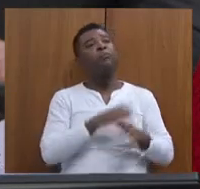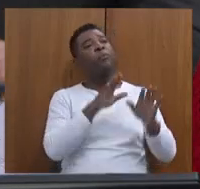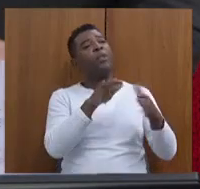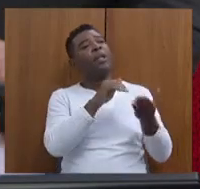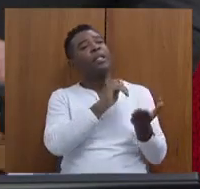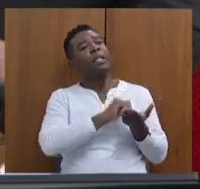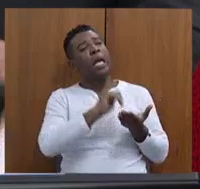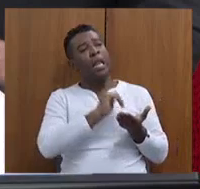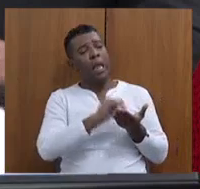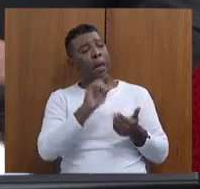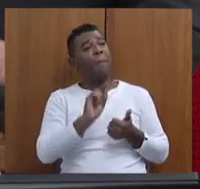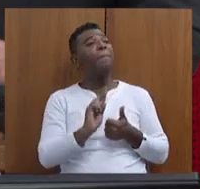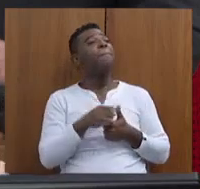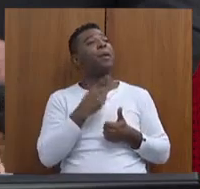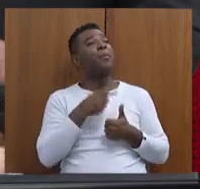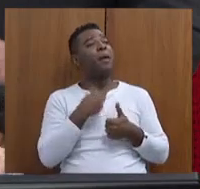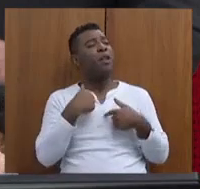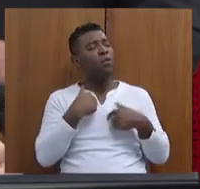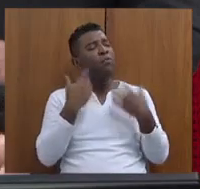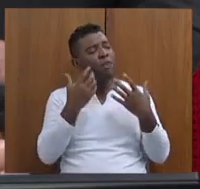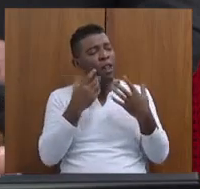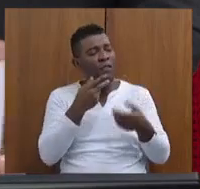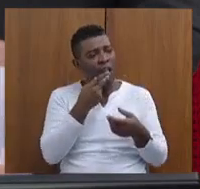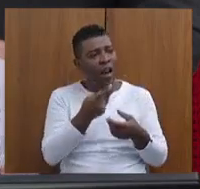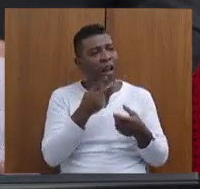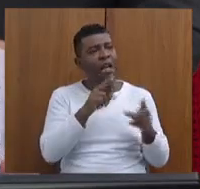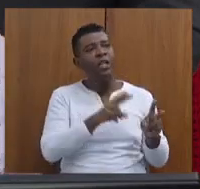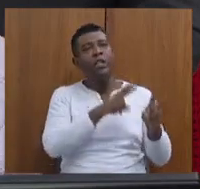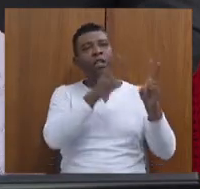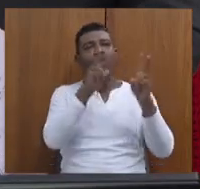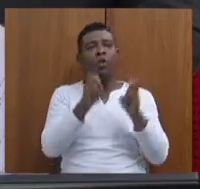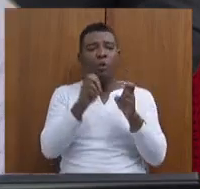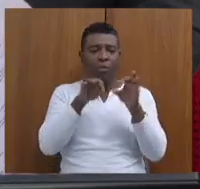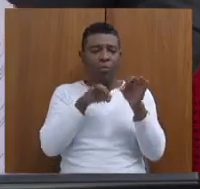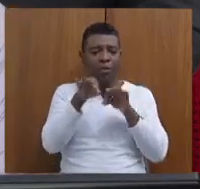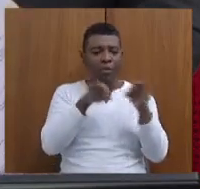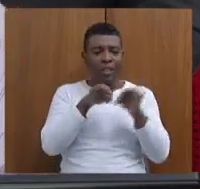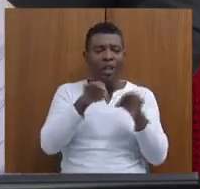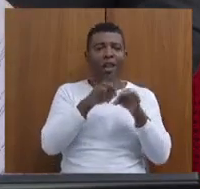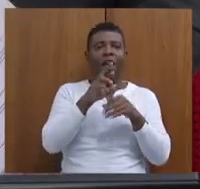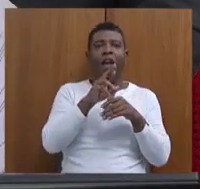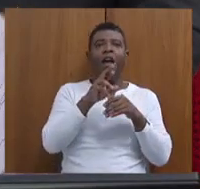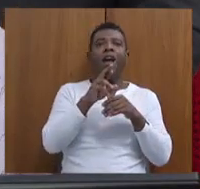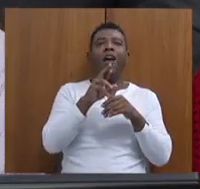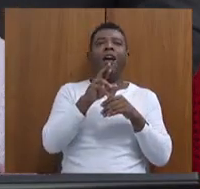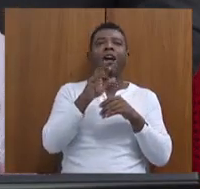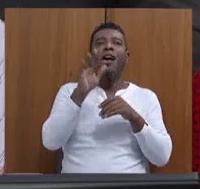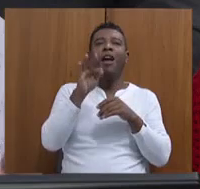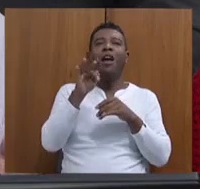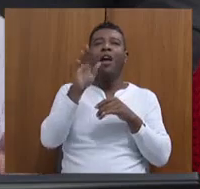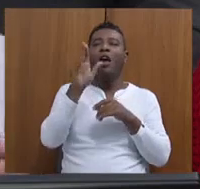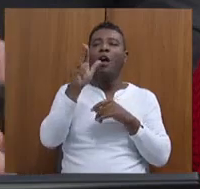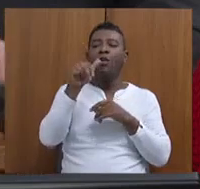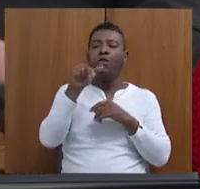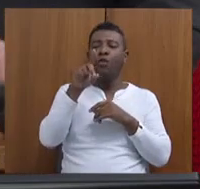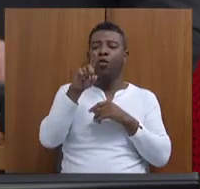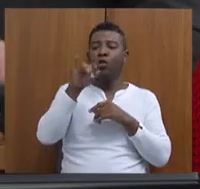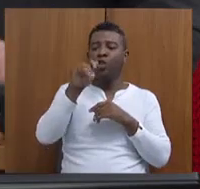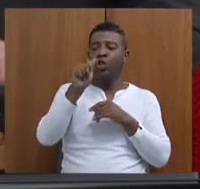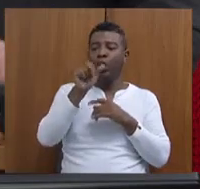Primeiro lugar eu gostaria de falar sobre regularização fundiária é um assunto que eu trato aqui na Assembleia